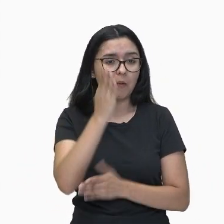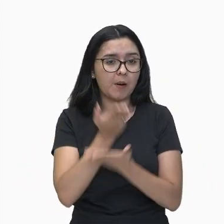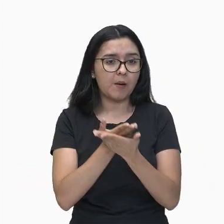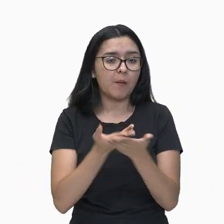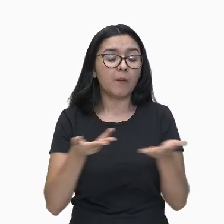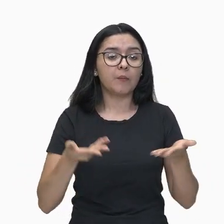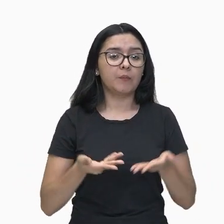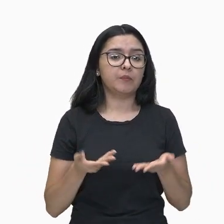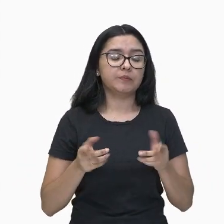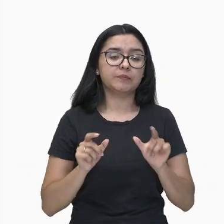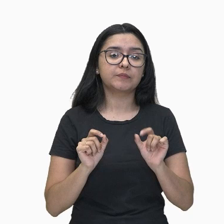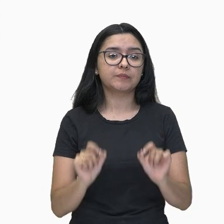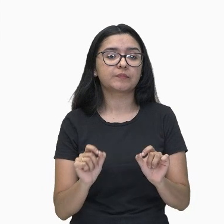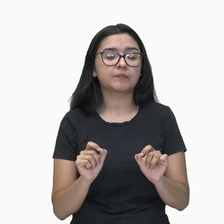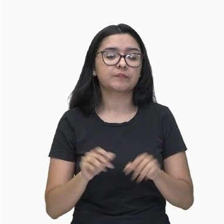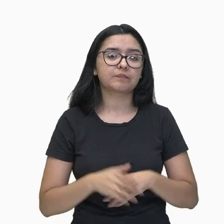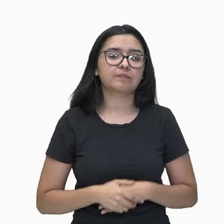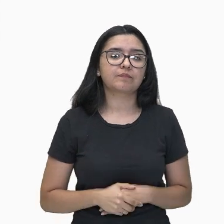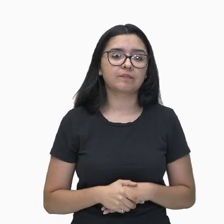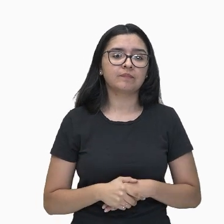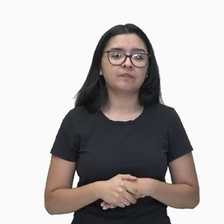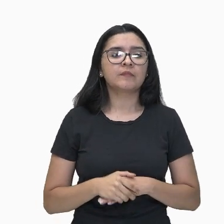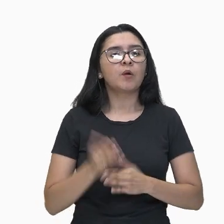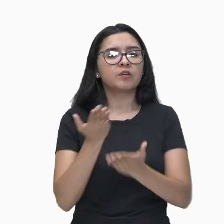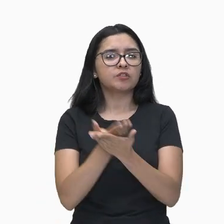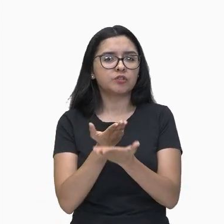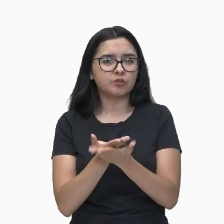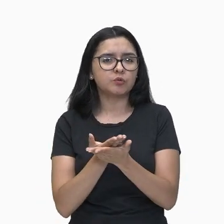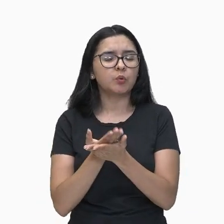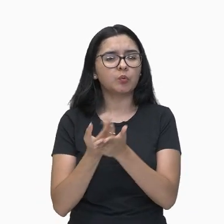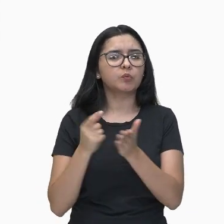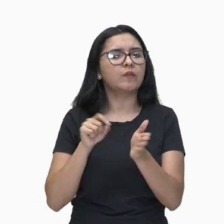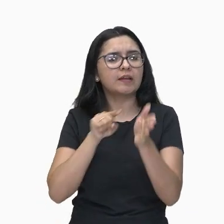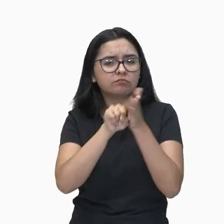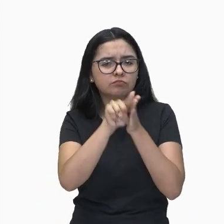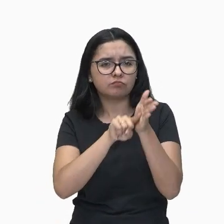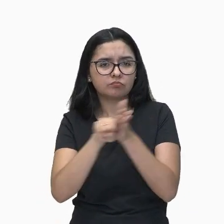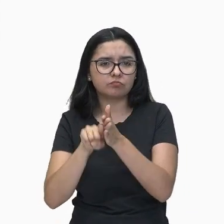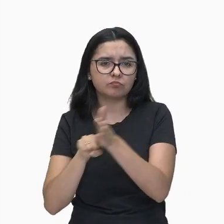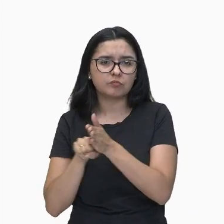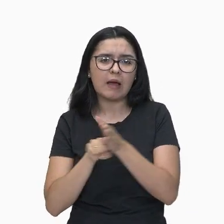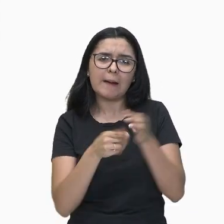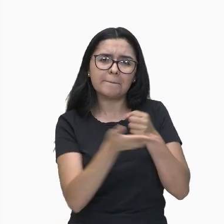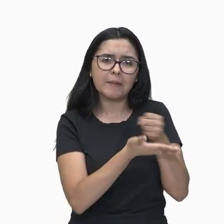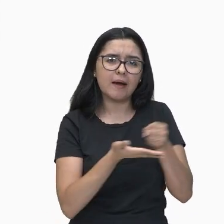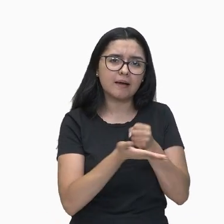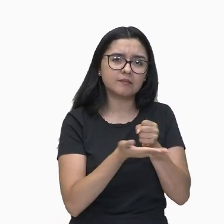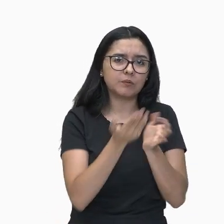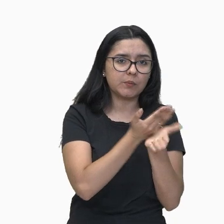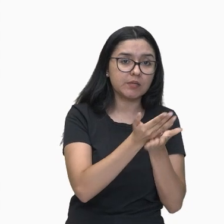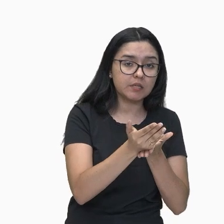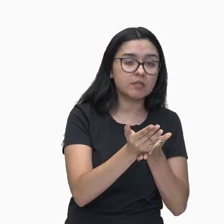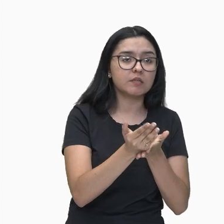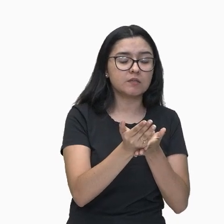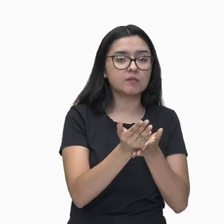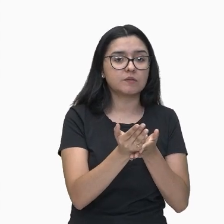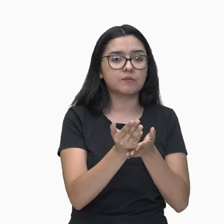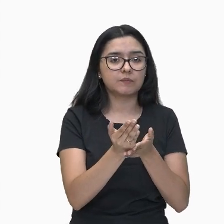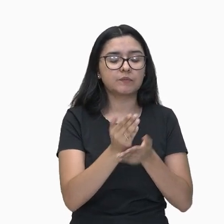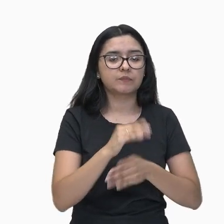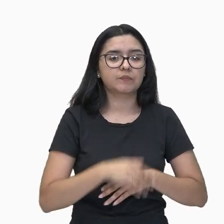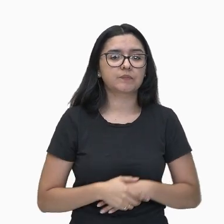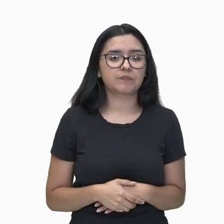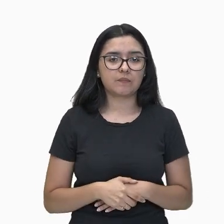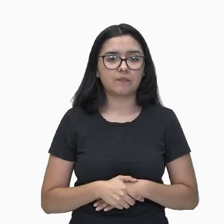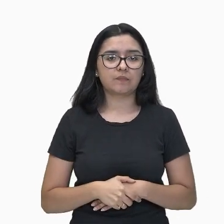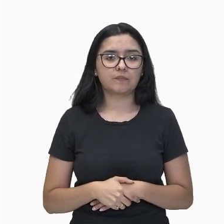Então, a metafísica, ela vai investigar os fundamentos. Quando a gente fala de essência e existência,